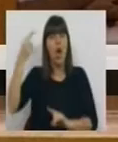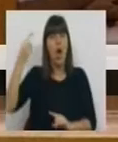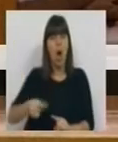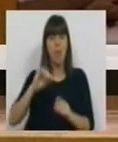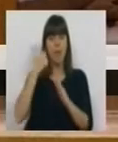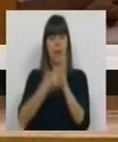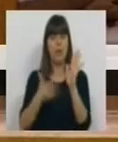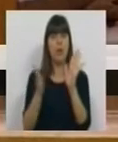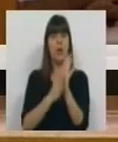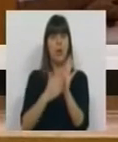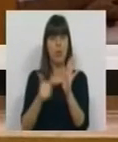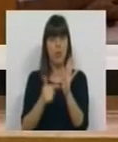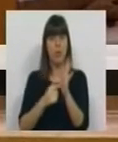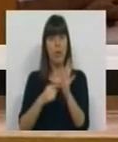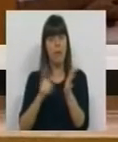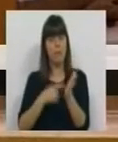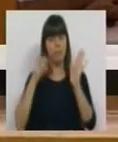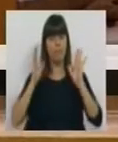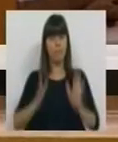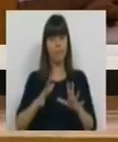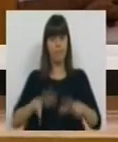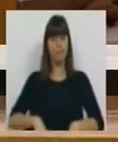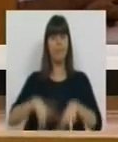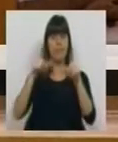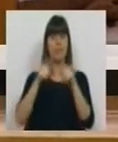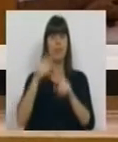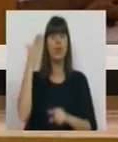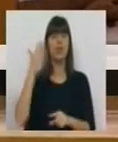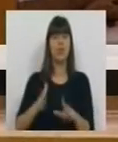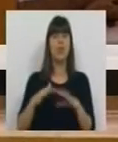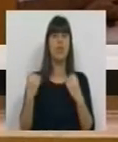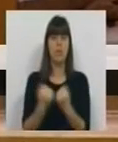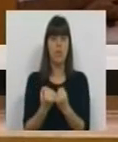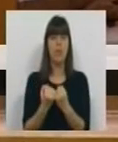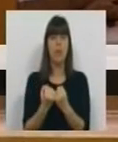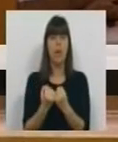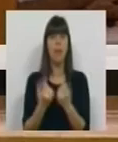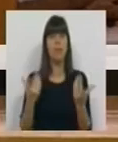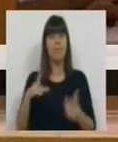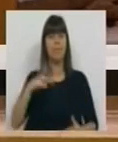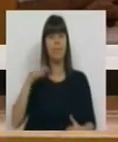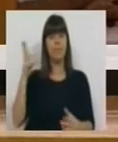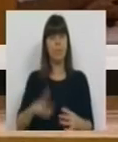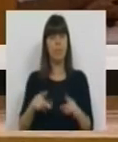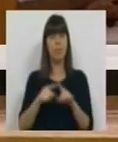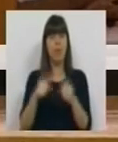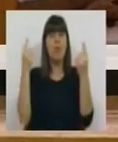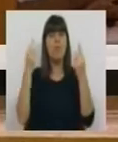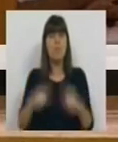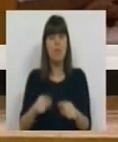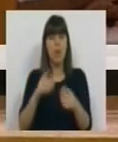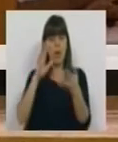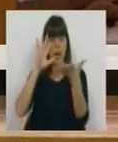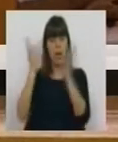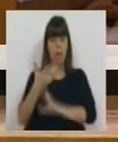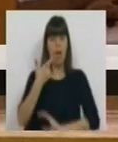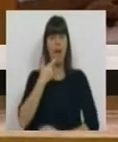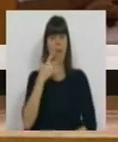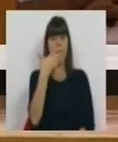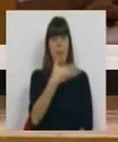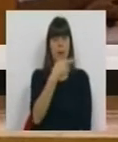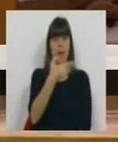obrigação constitucional e uma necessidade de progresso e justiça social. Em Portugal, só a partir da Revolução de Abril